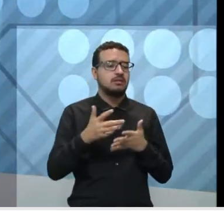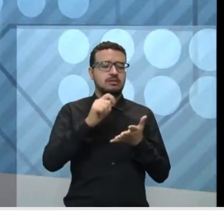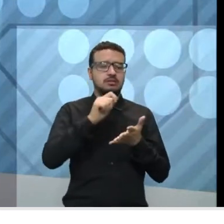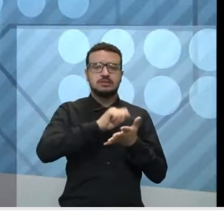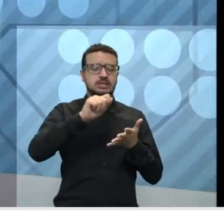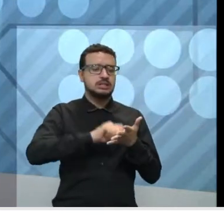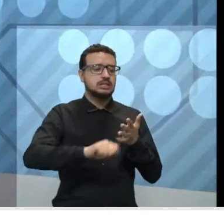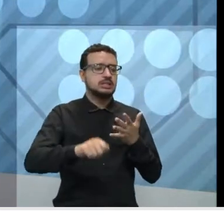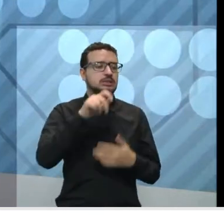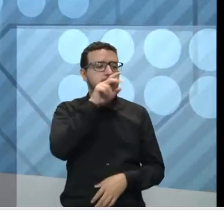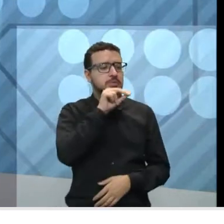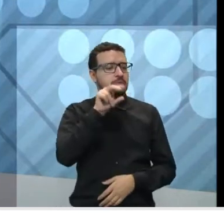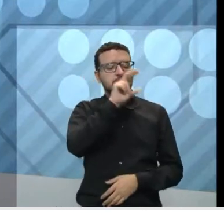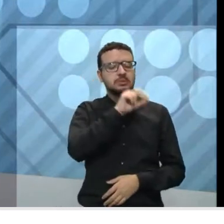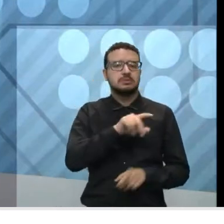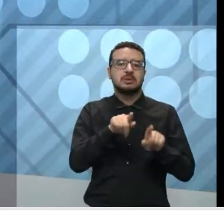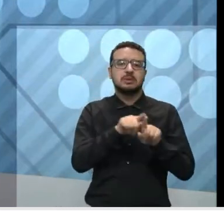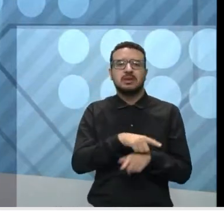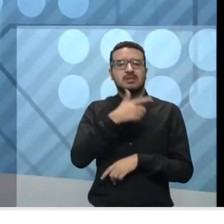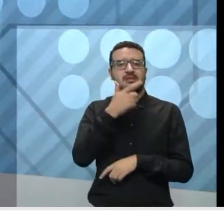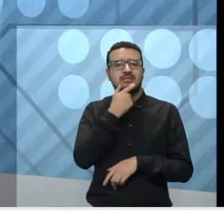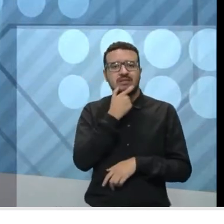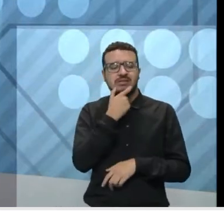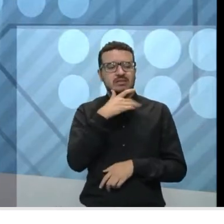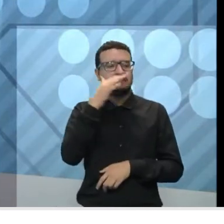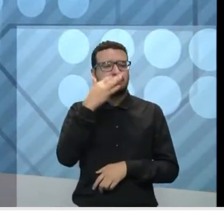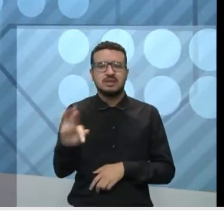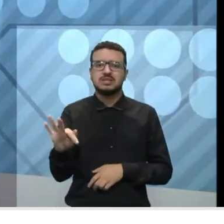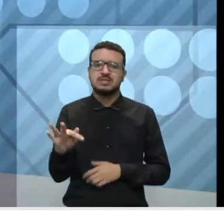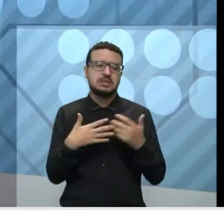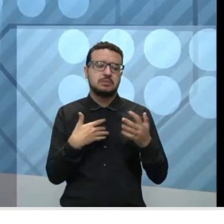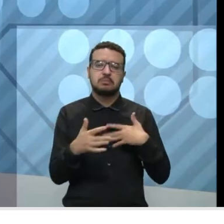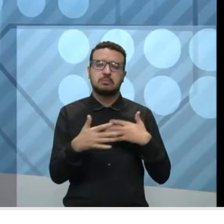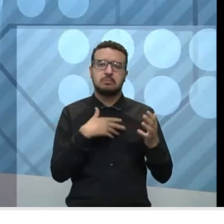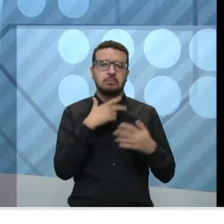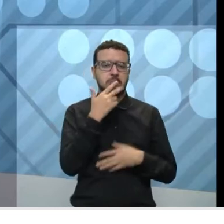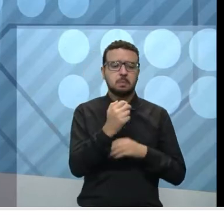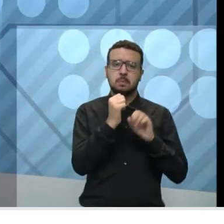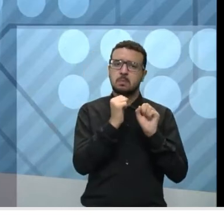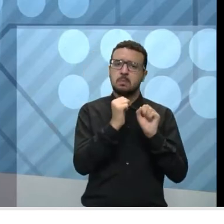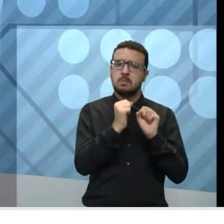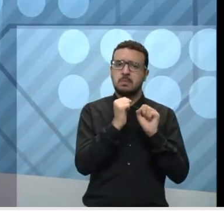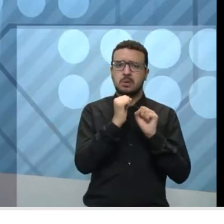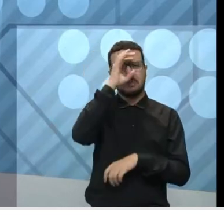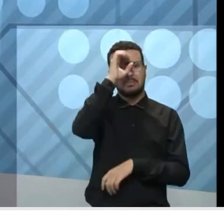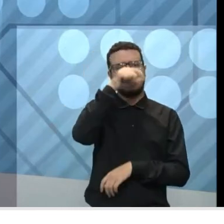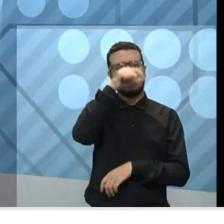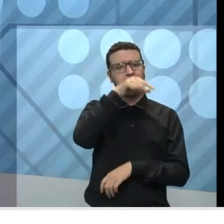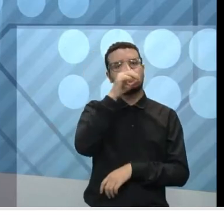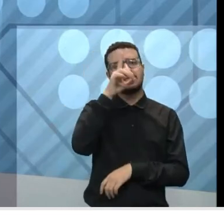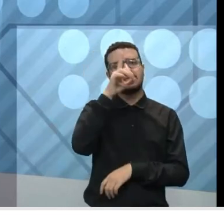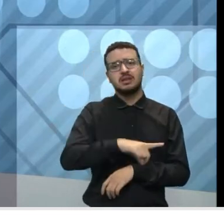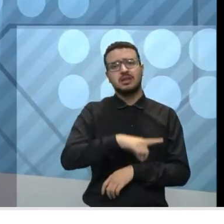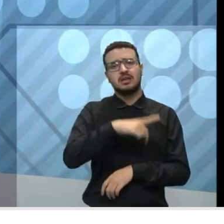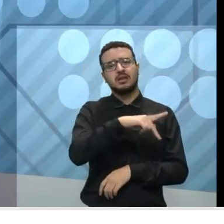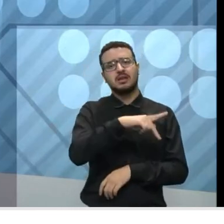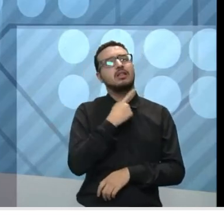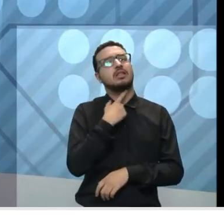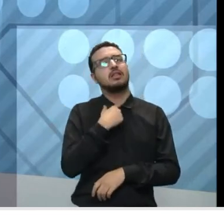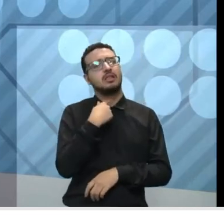ou seja, ele pode fazer o que ele desejar para o seu desenvolvimento e existem possibilidades.